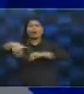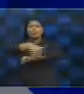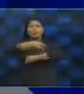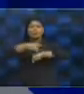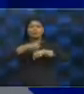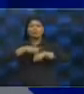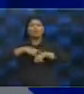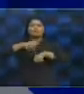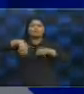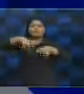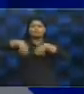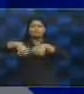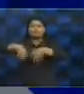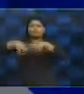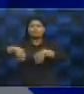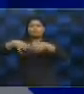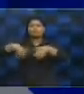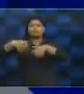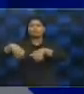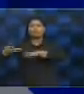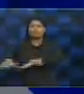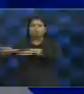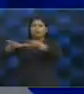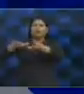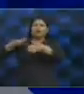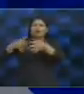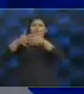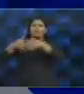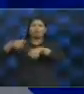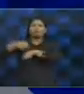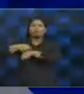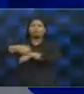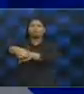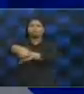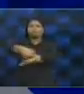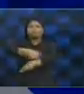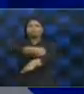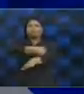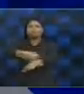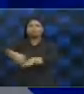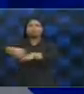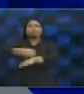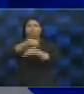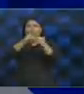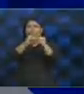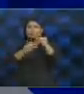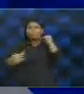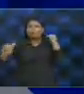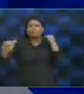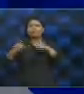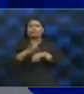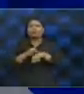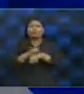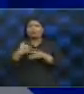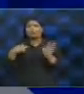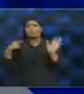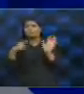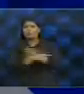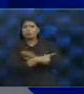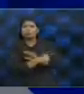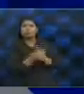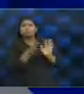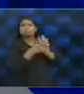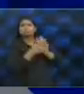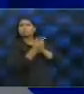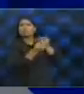cidade. Uma intensa operação tapa-buraco. Eu pergunto ao candidato quais são seus planos fundamentais para se continuar infraestruturando